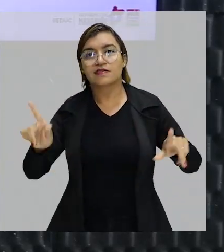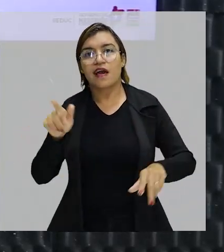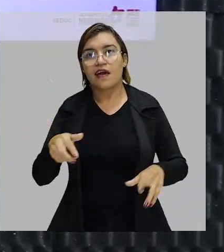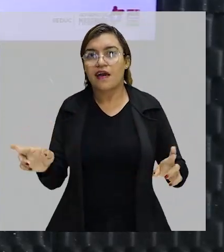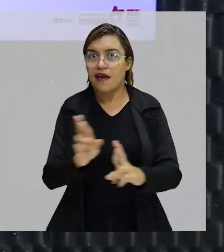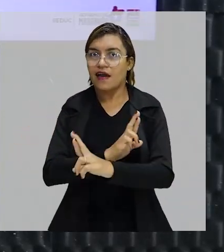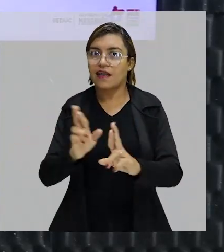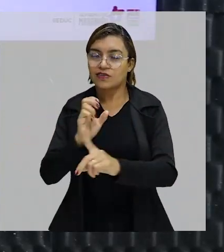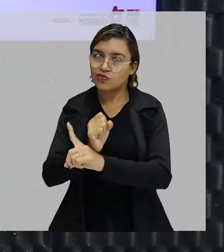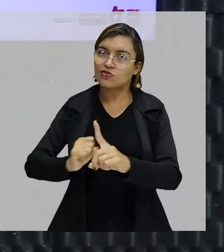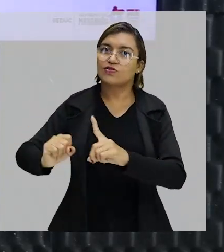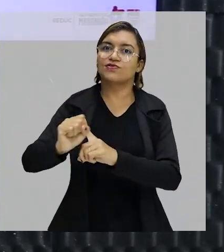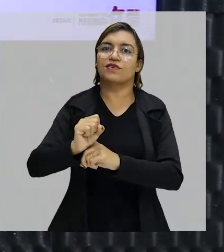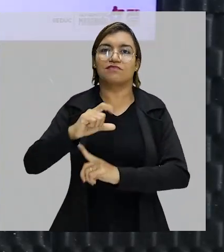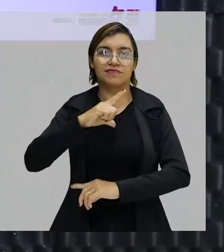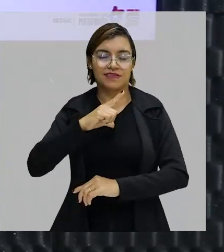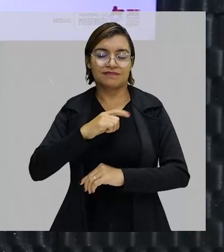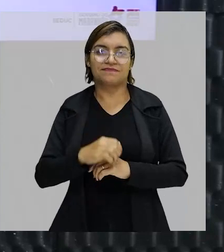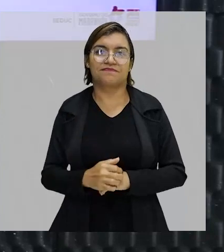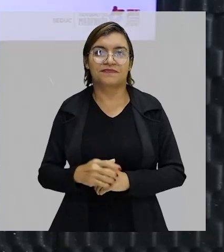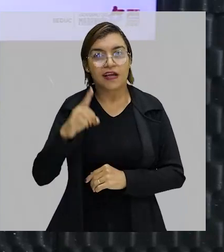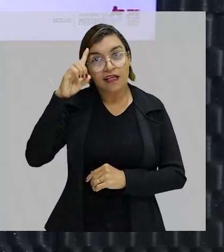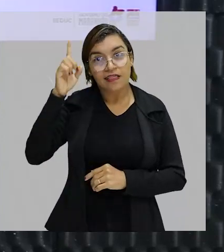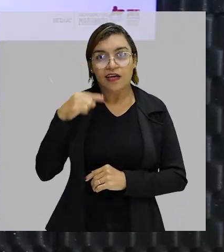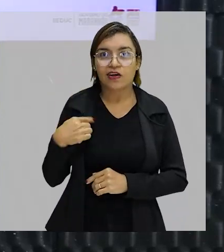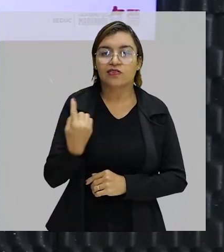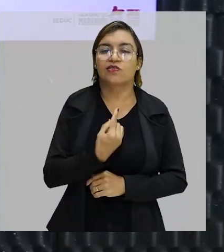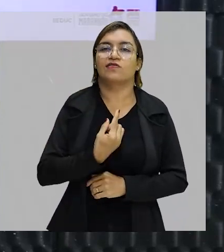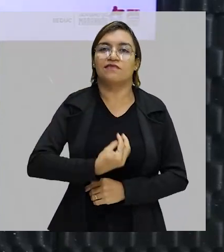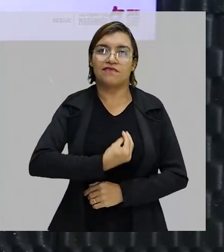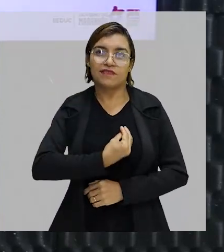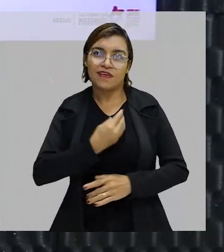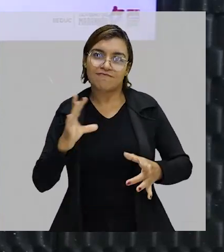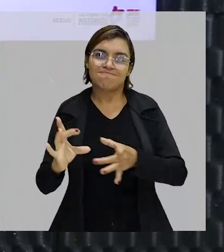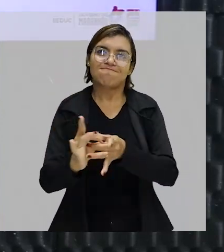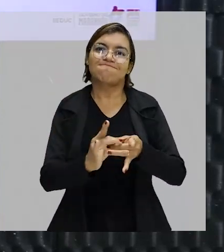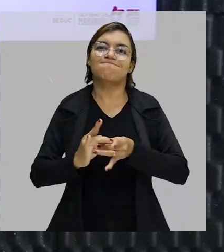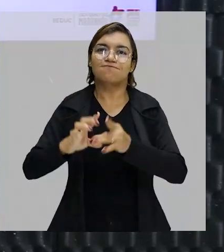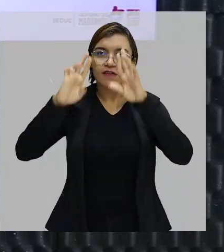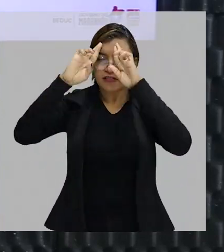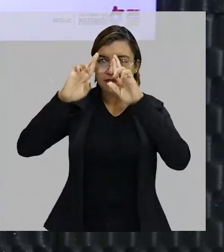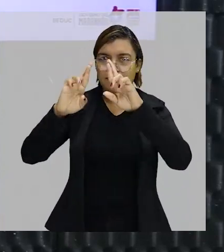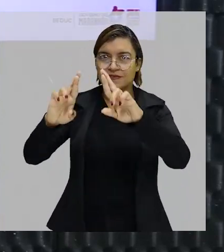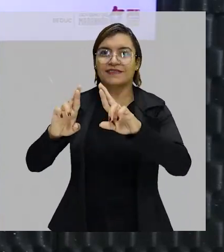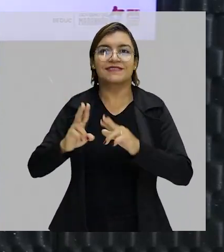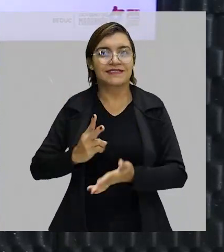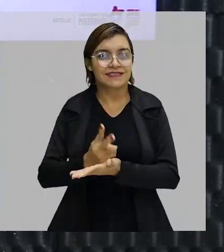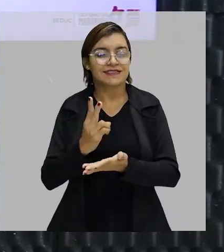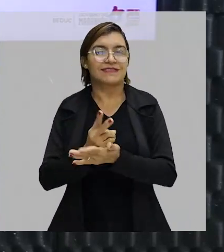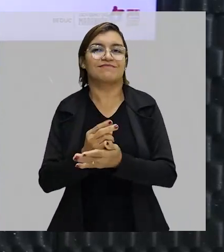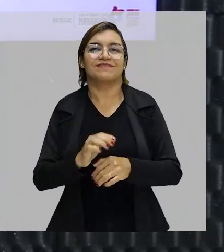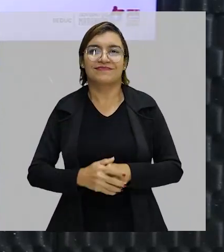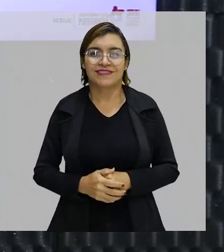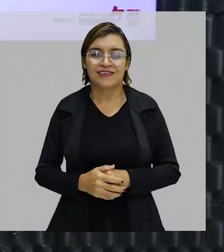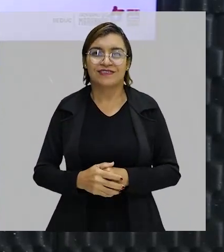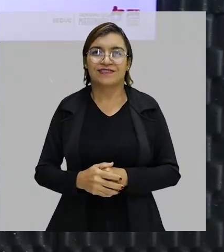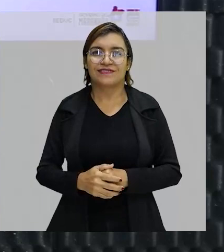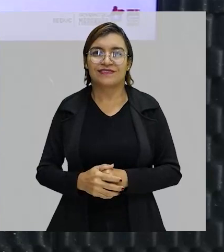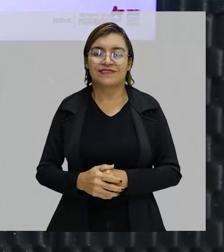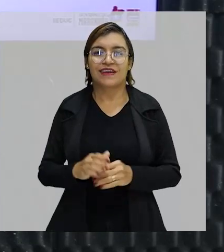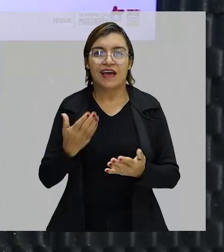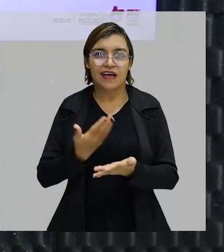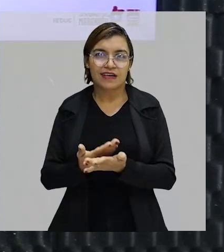sociais. Portanto, a ideia é que a gente consiga viver em harmonia e sempre respeitar o próximo. Com essa mensagem, eu encerro